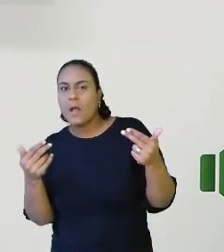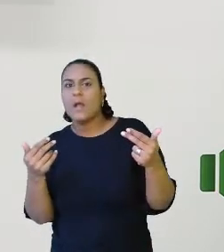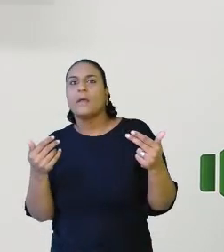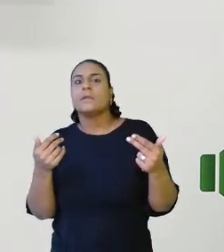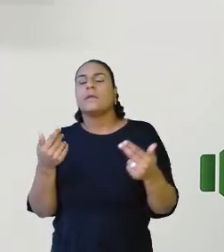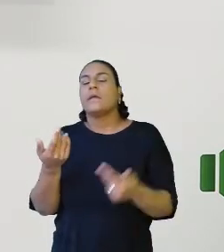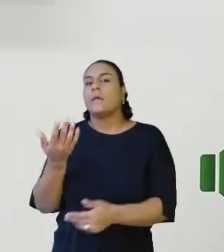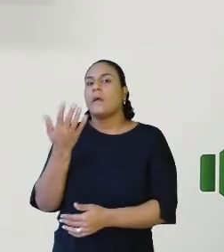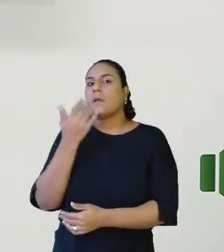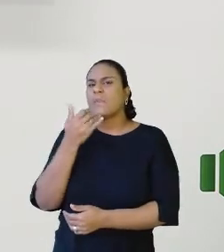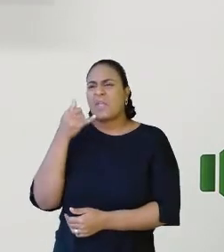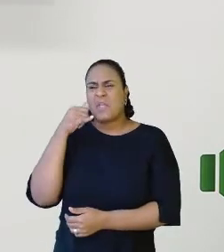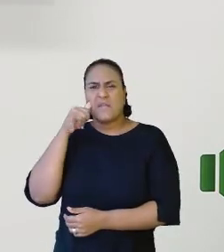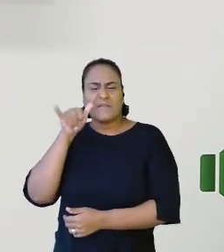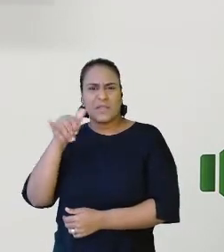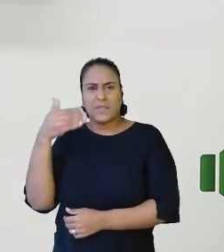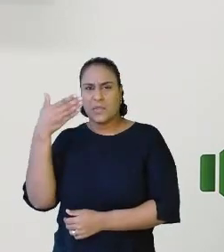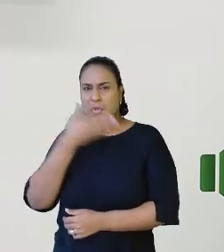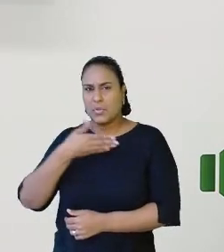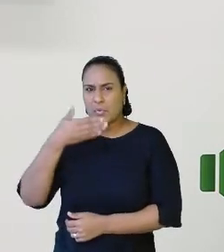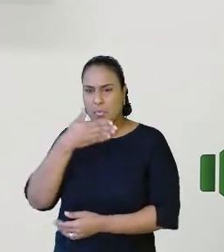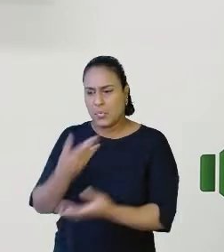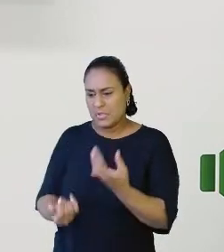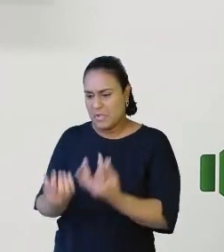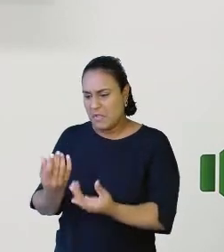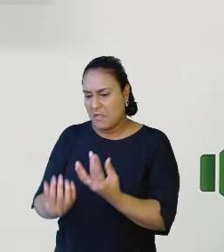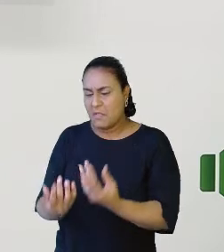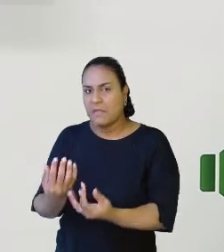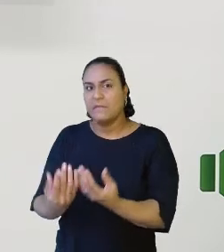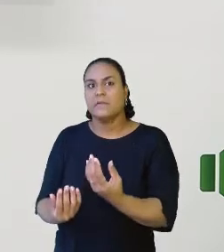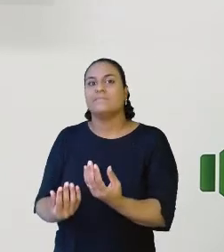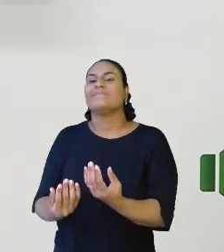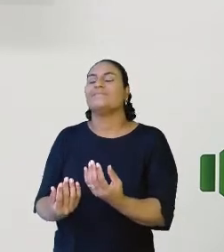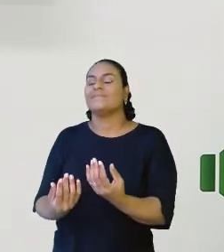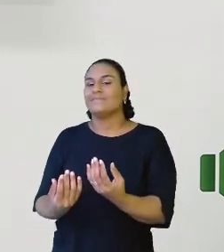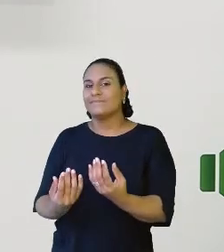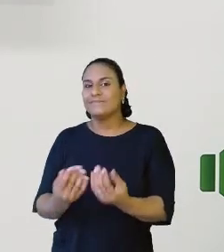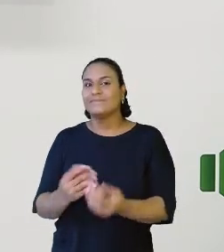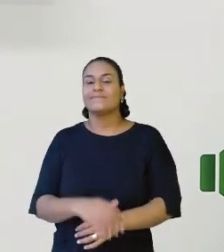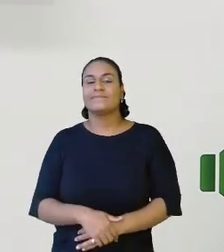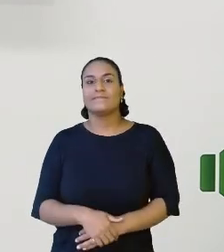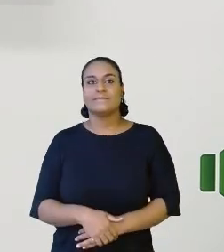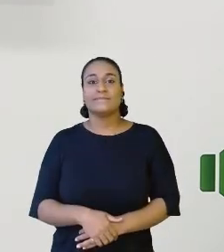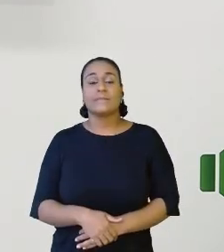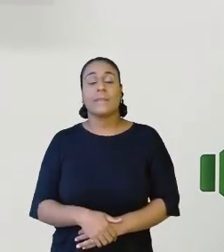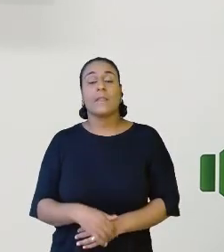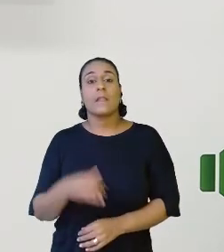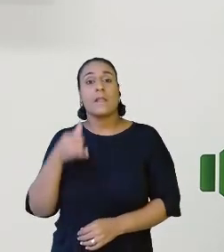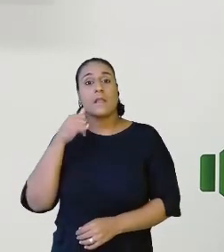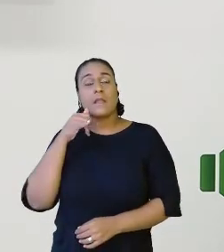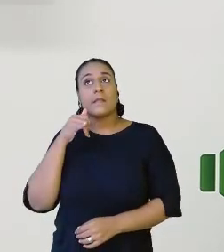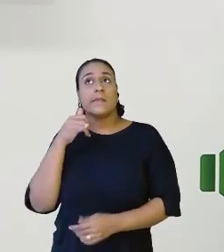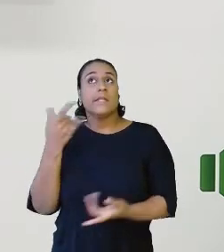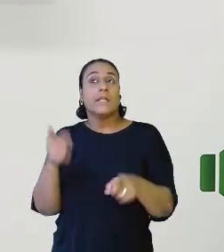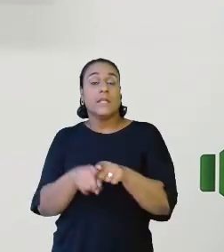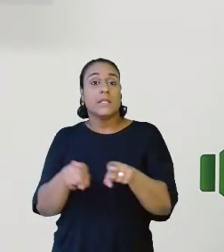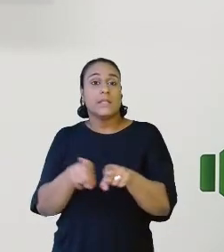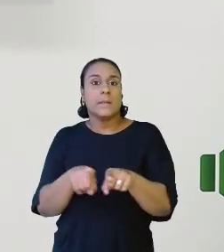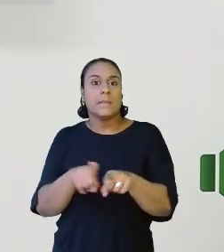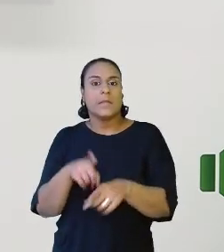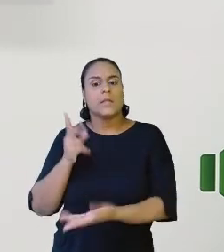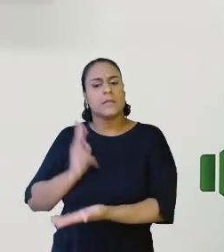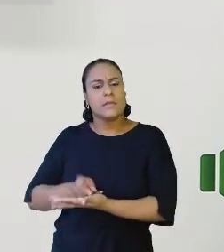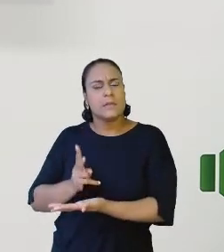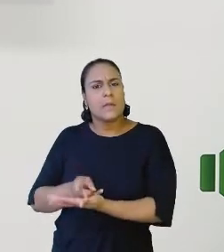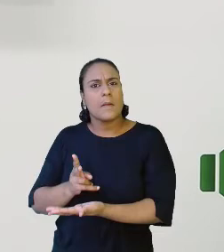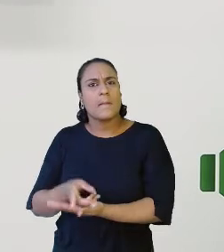muitas frituras, doces e etc. E também a gente precisa ter uma rotina de atividade